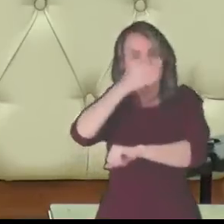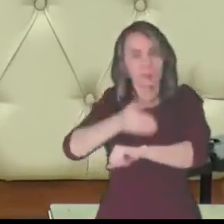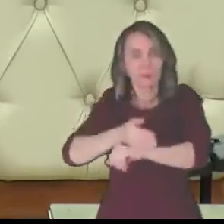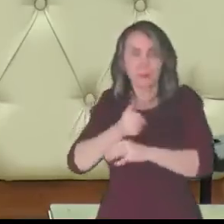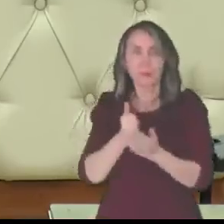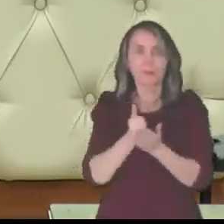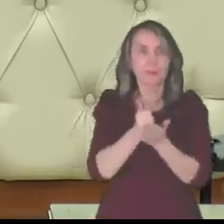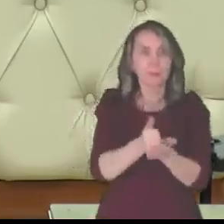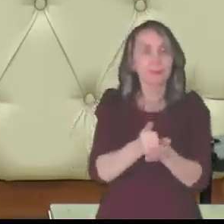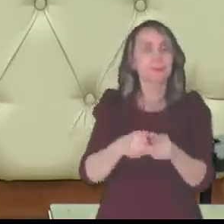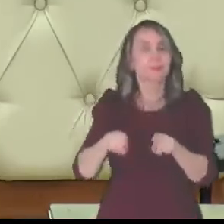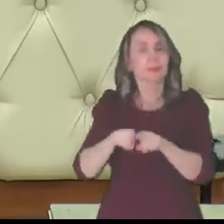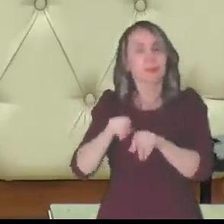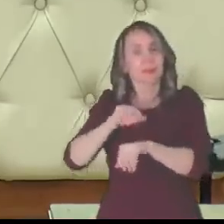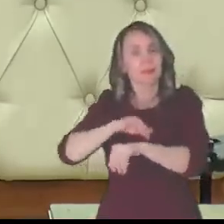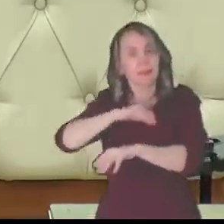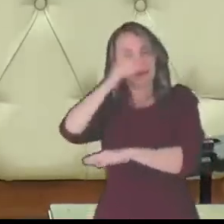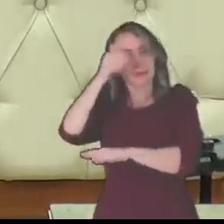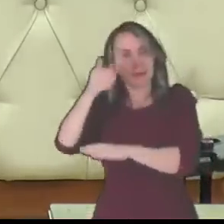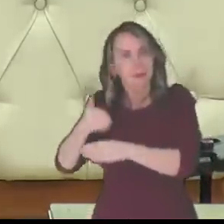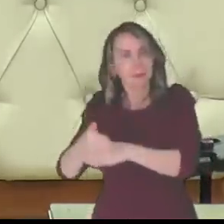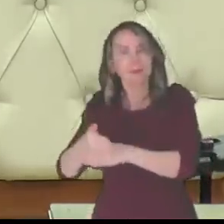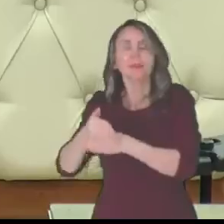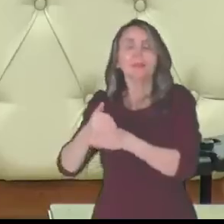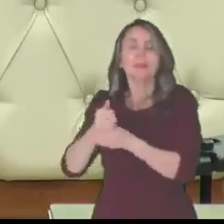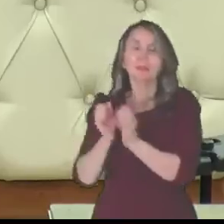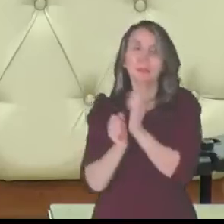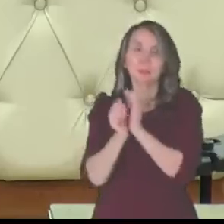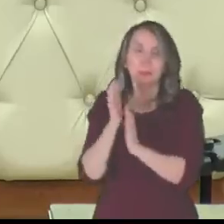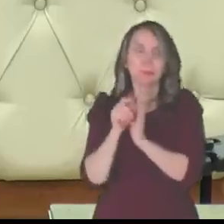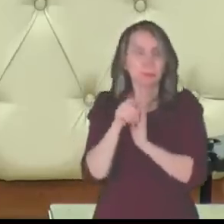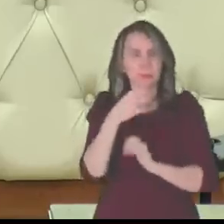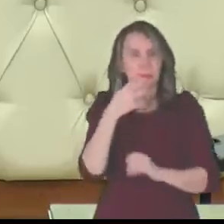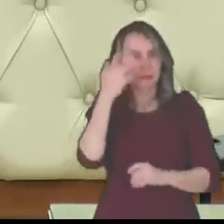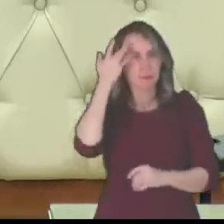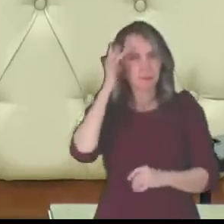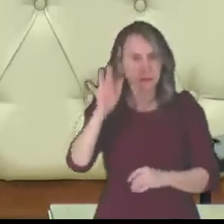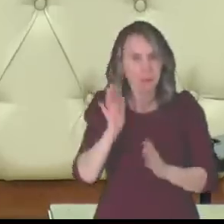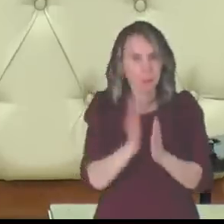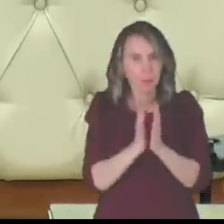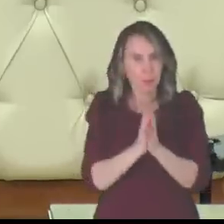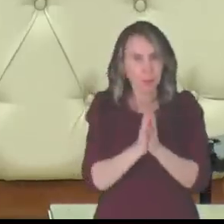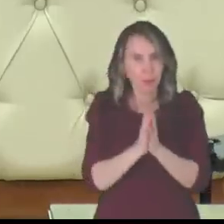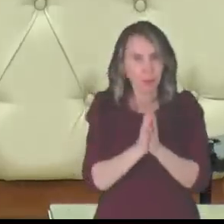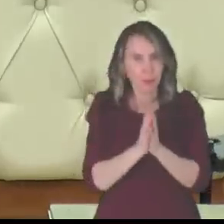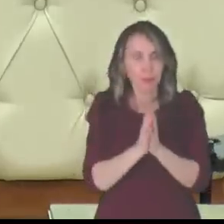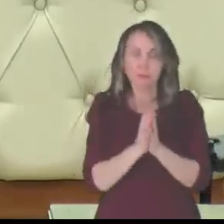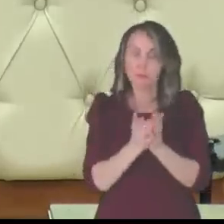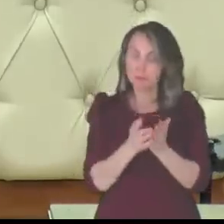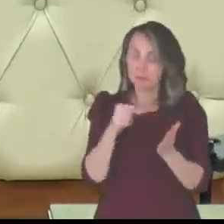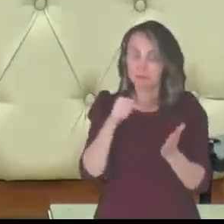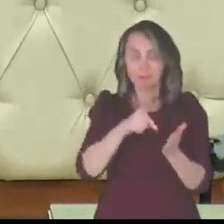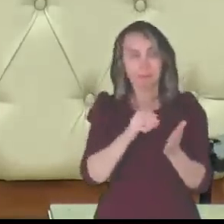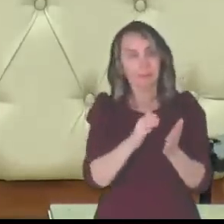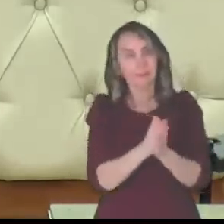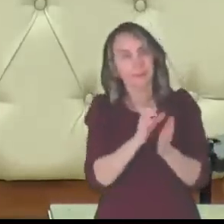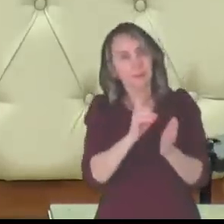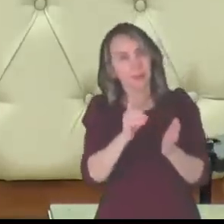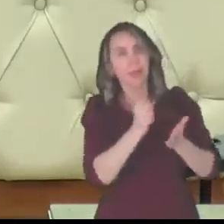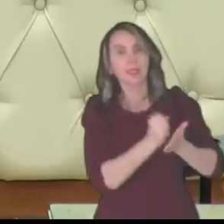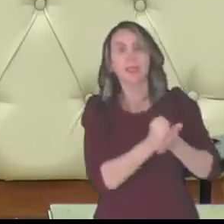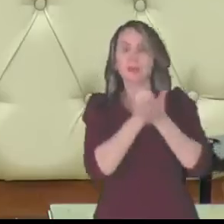Outeiro Aleluia se você não sabe orar não ora por que não quer mas a Bíblia lhe ajuda a